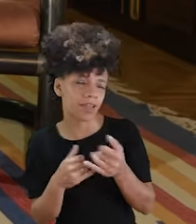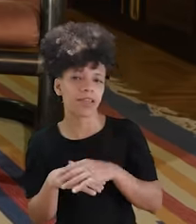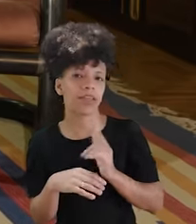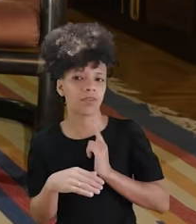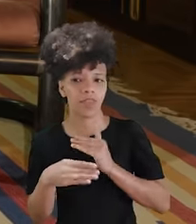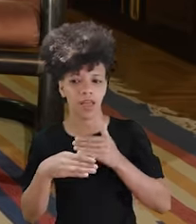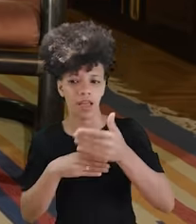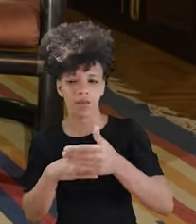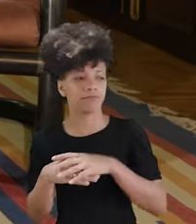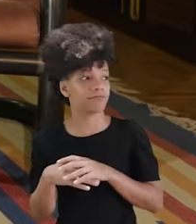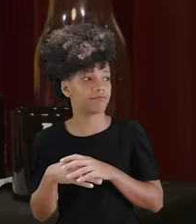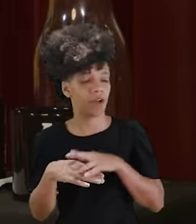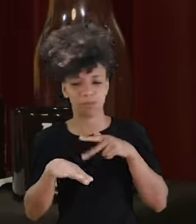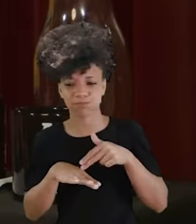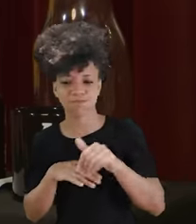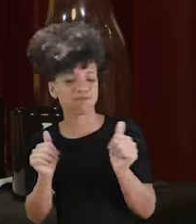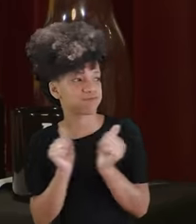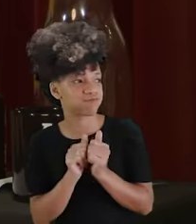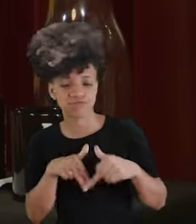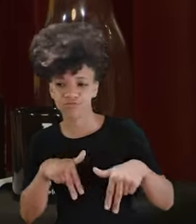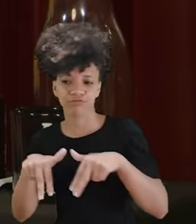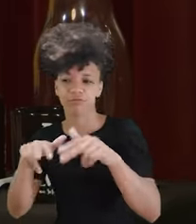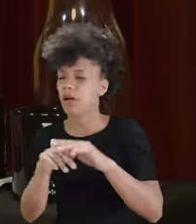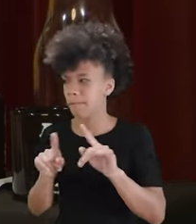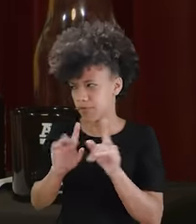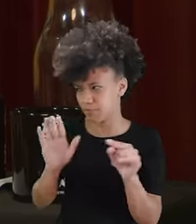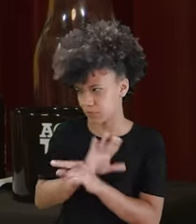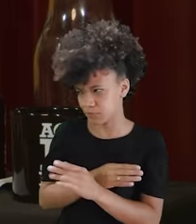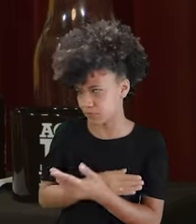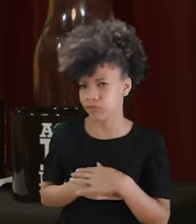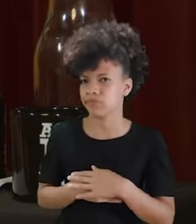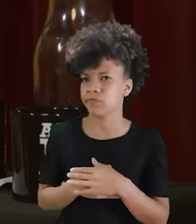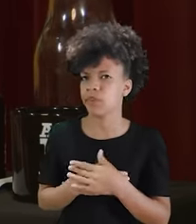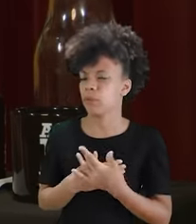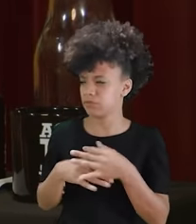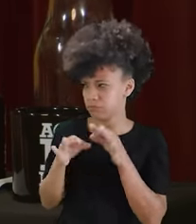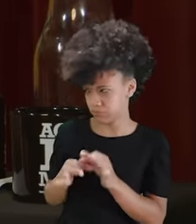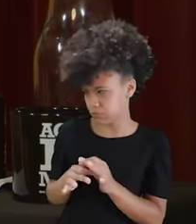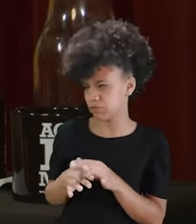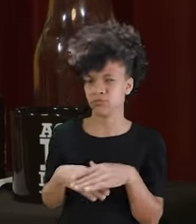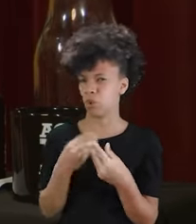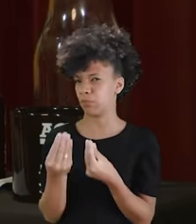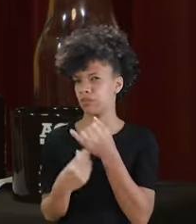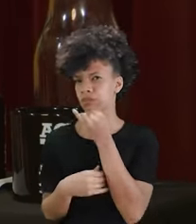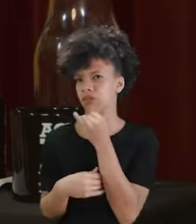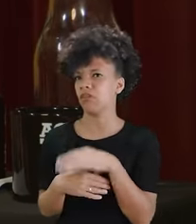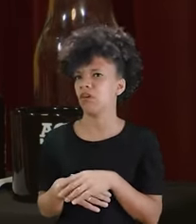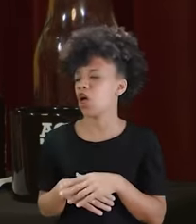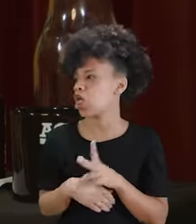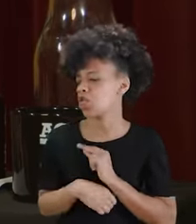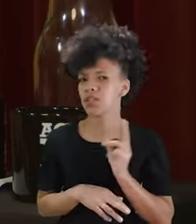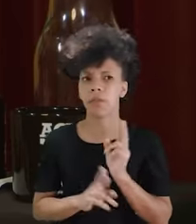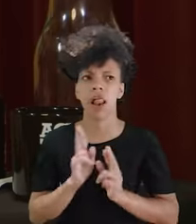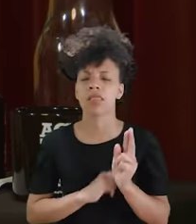a pontizinha para ir para Terra como é que fica agora agora tô fazendo perguntas assim bem bem comportamentais não tipo